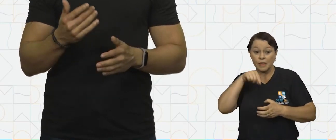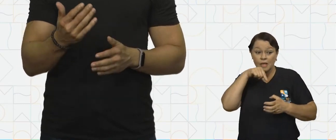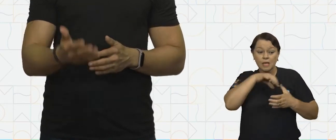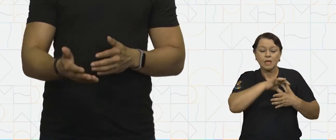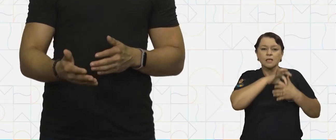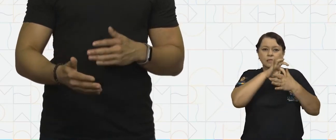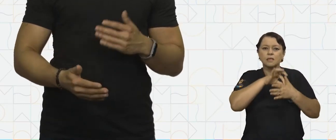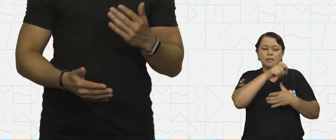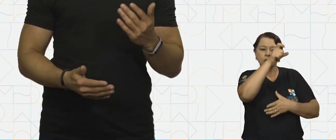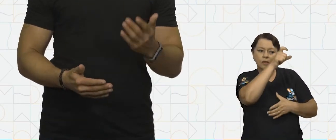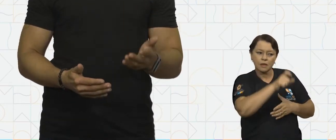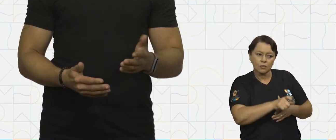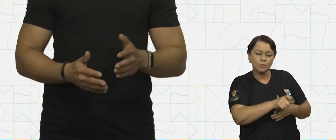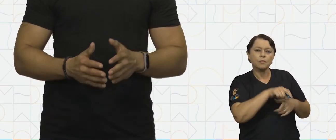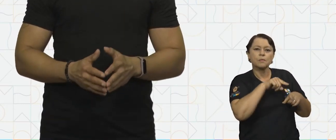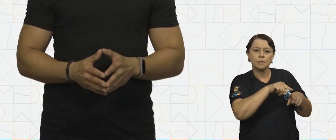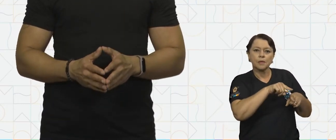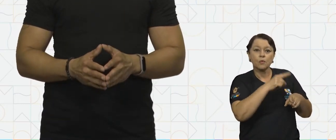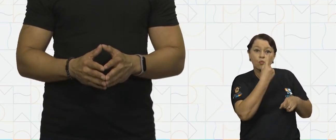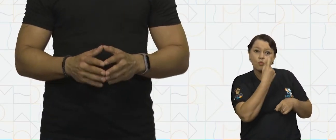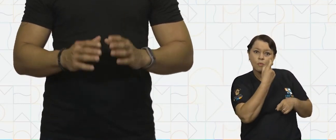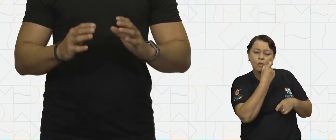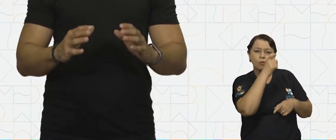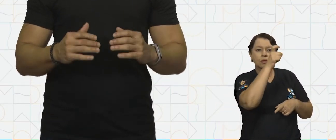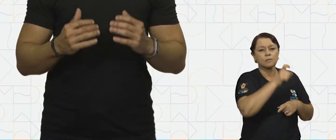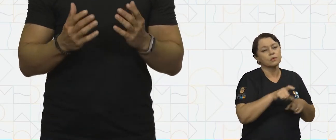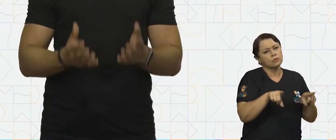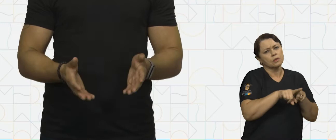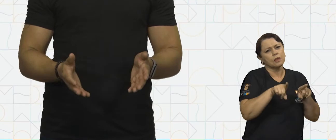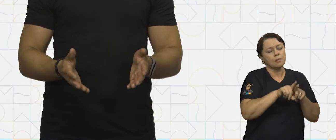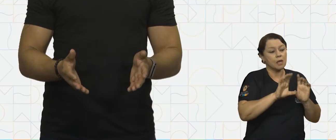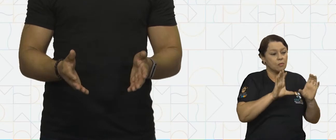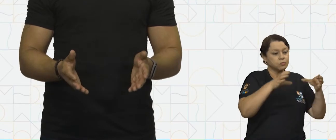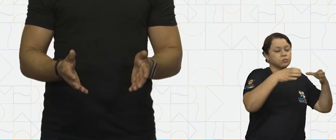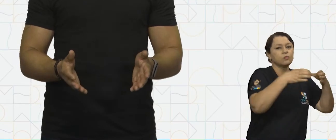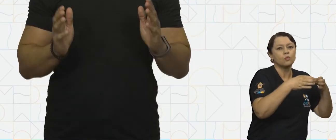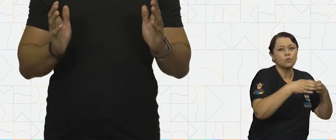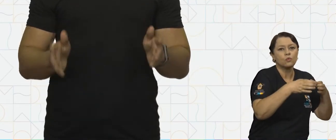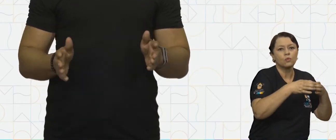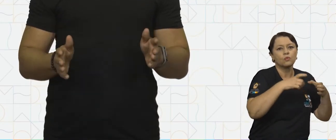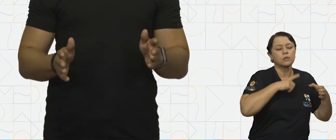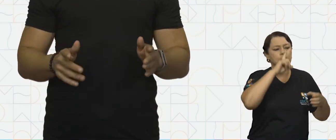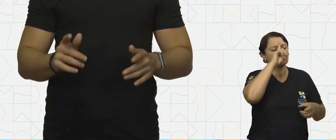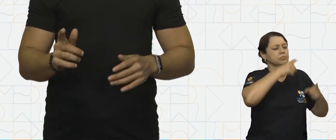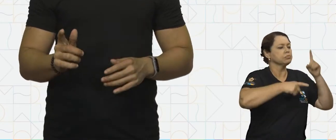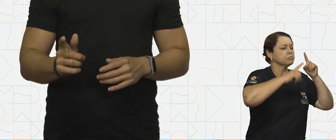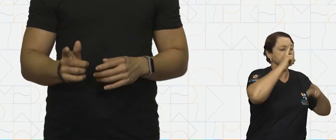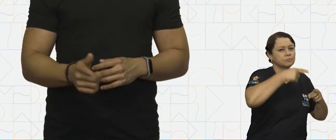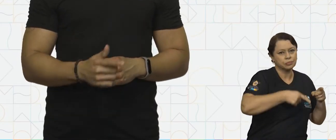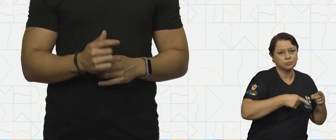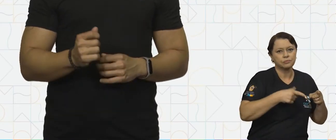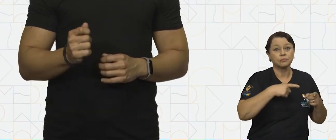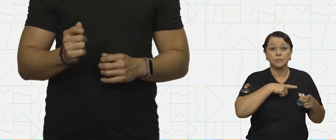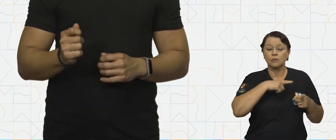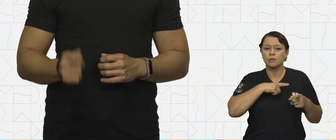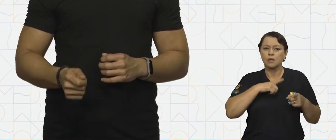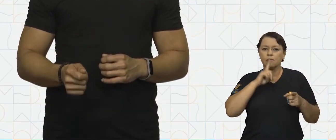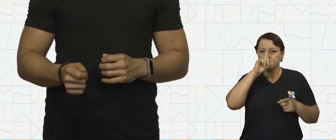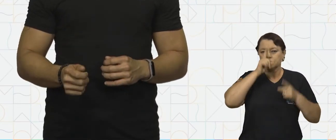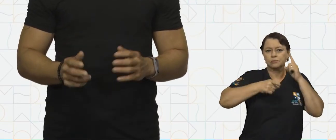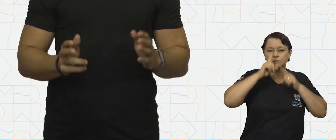por pessoas ou por grupos específicos que se impunham sobre os demais. Dessa forma, surgem posições